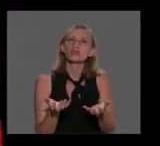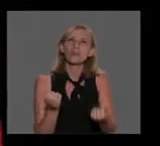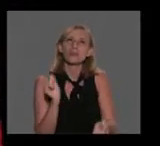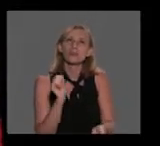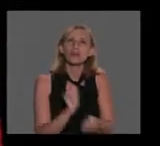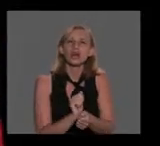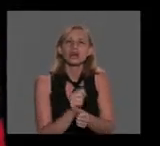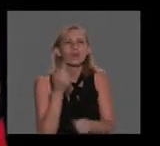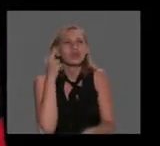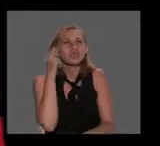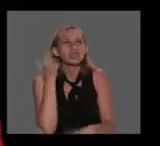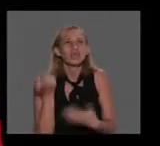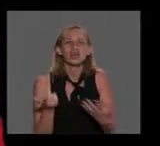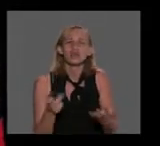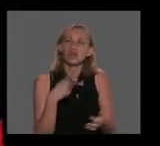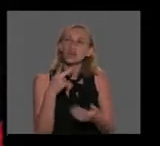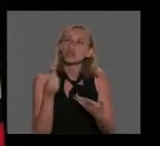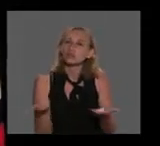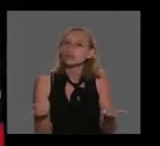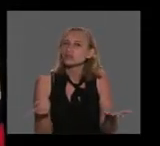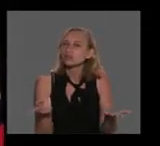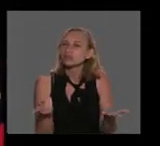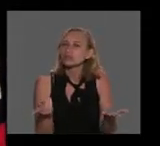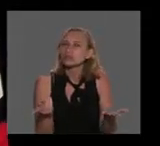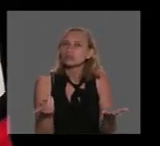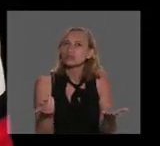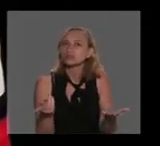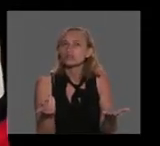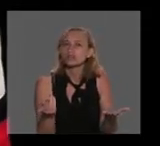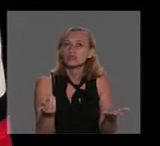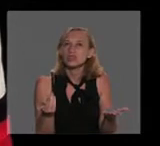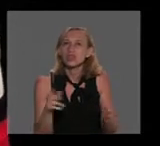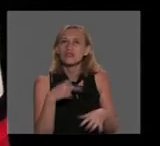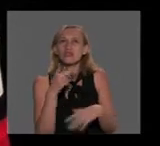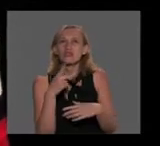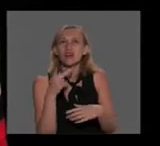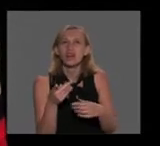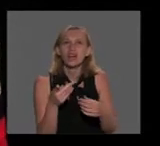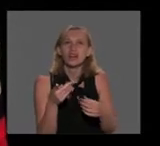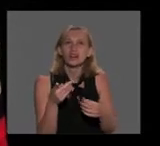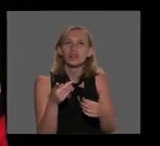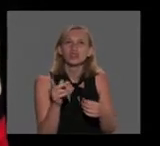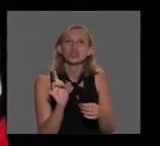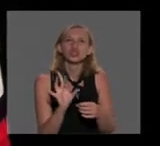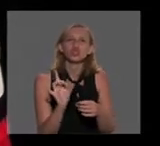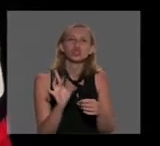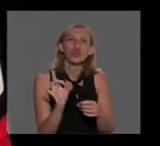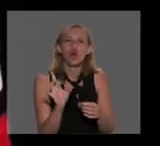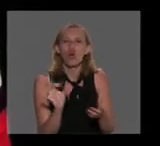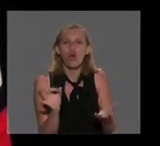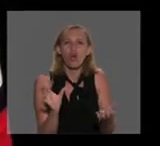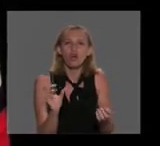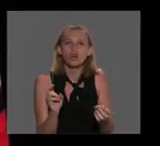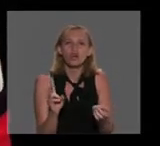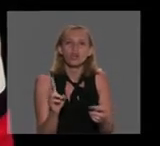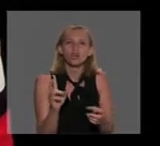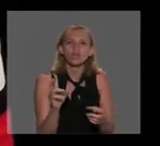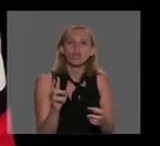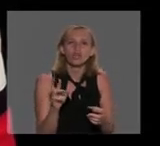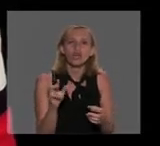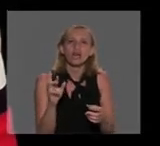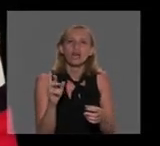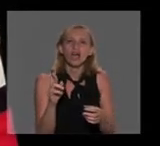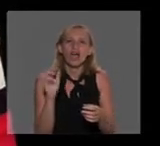eu não precise, ou que nós paremos um dia de falar sobre... de falar sobre